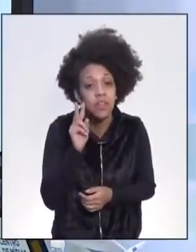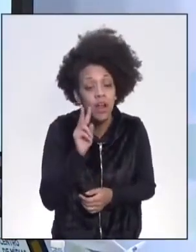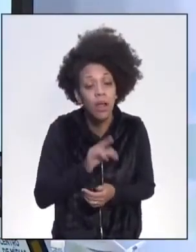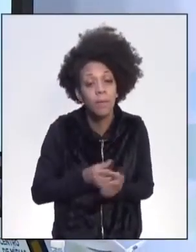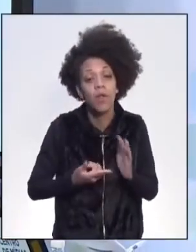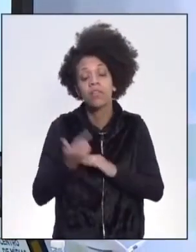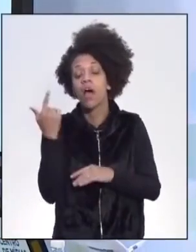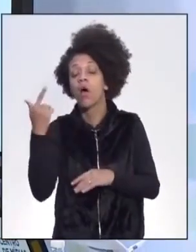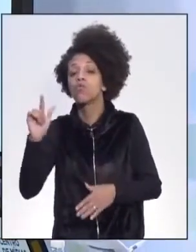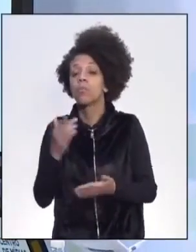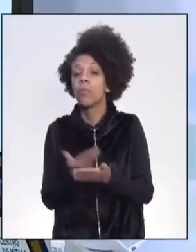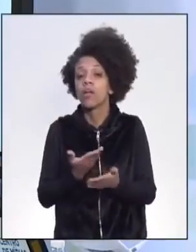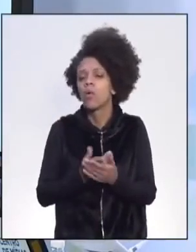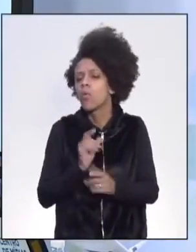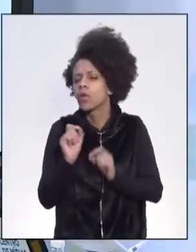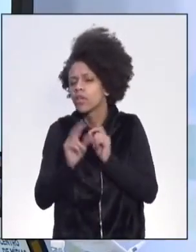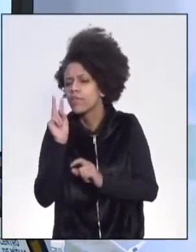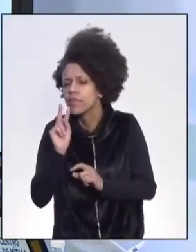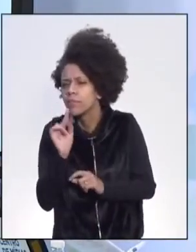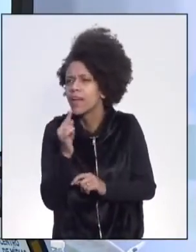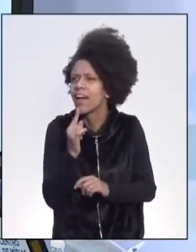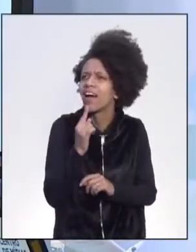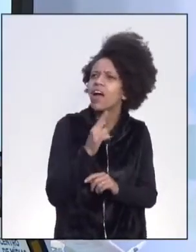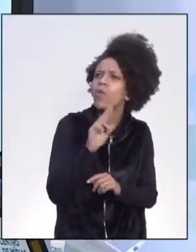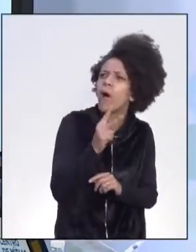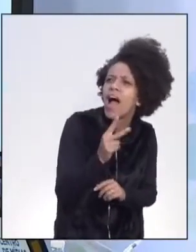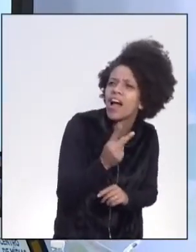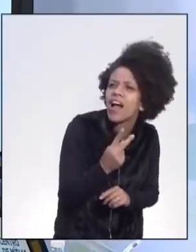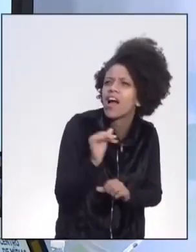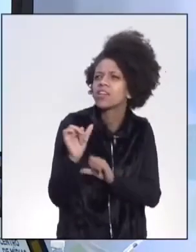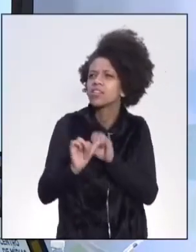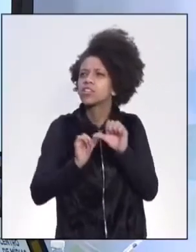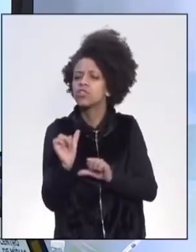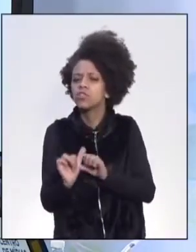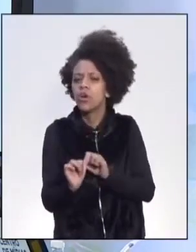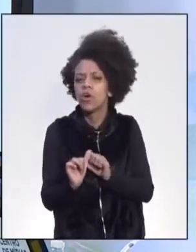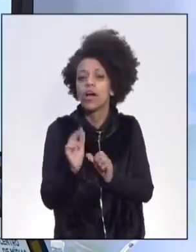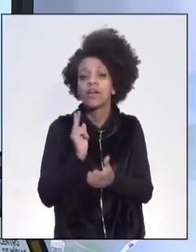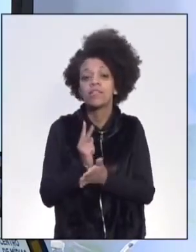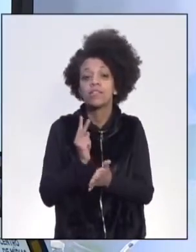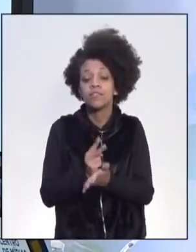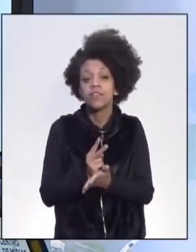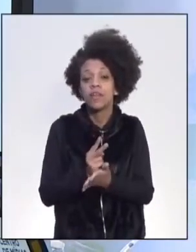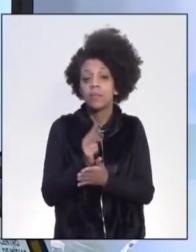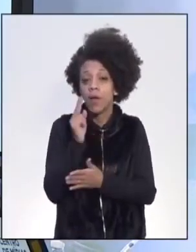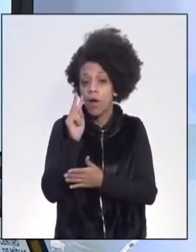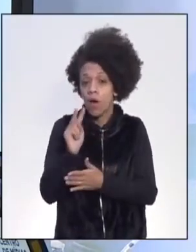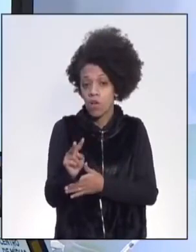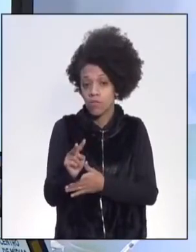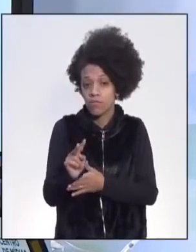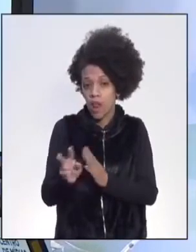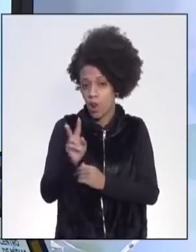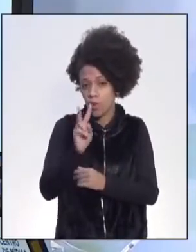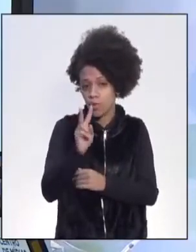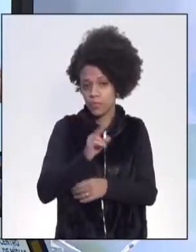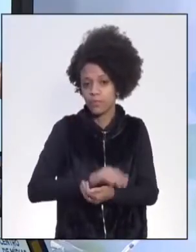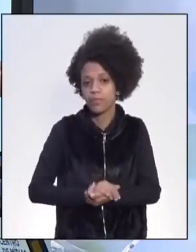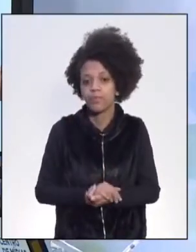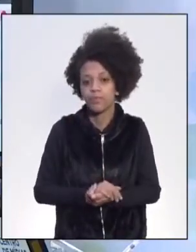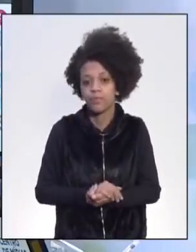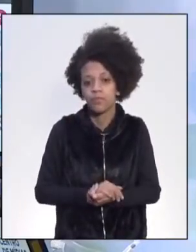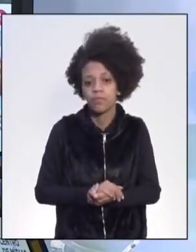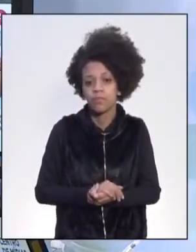última aula, você lembrou do que mesmo? Aquele H que troca o sinal. A gente sempre vem aqui e olha o valor do H. Opa, bem que me avisaram